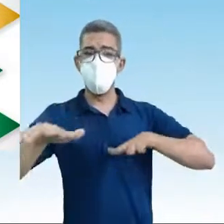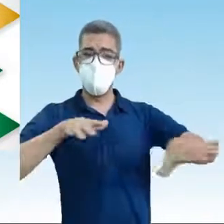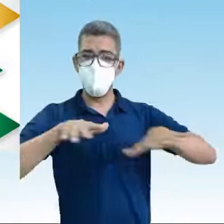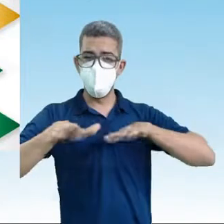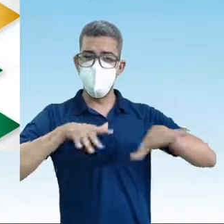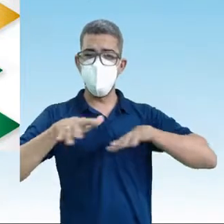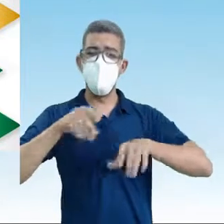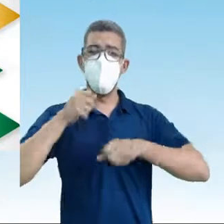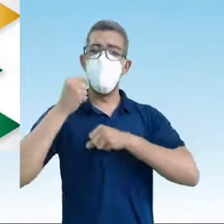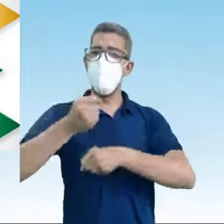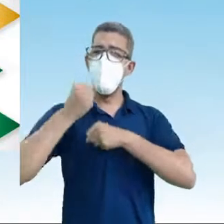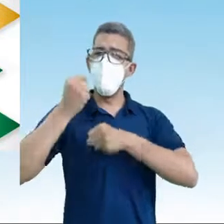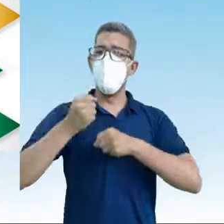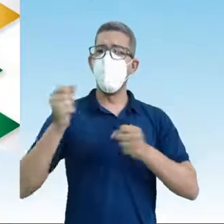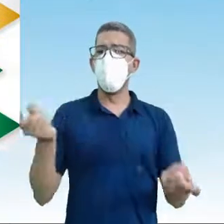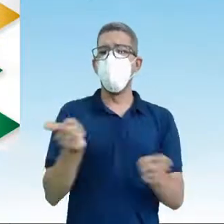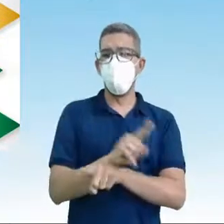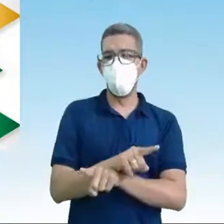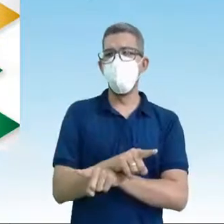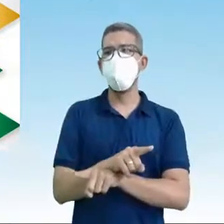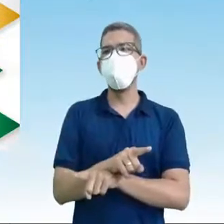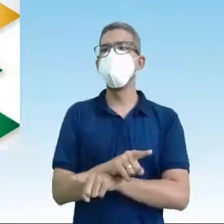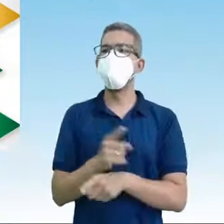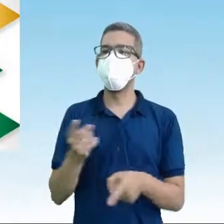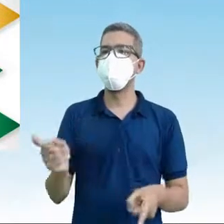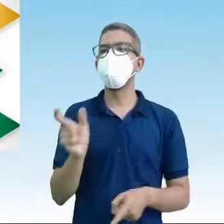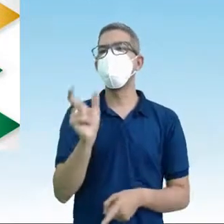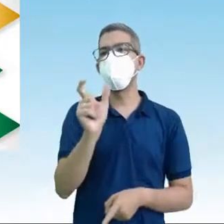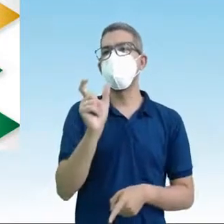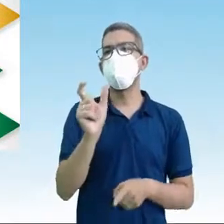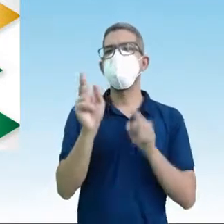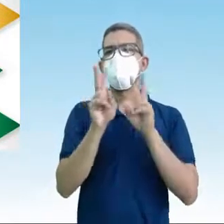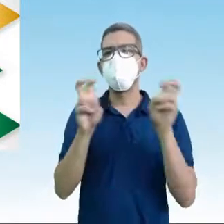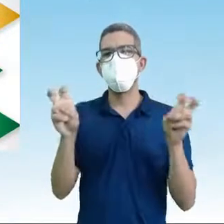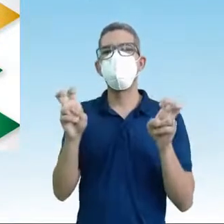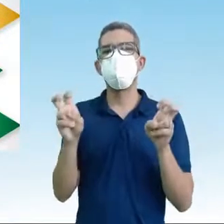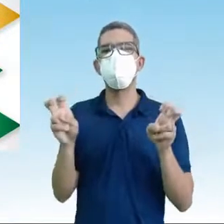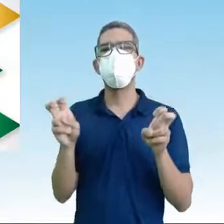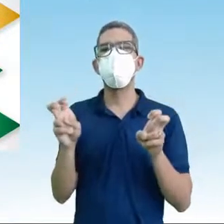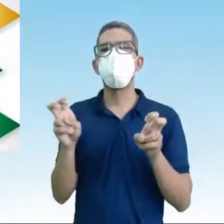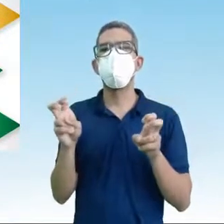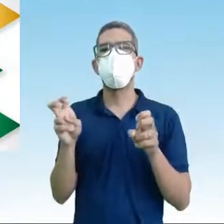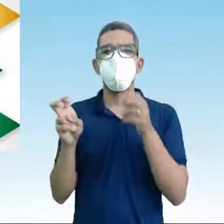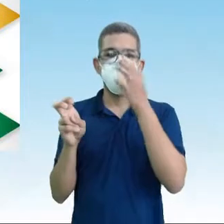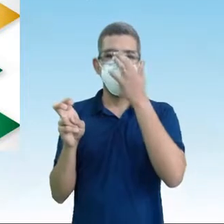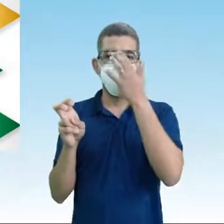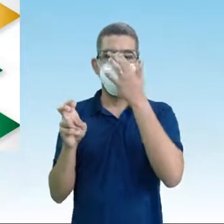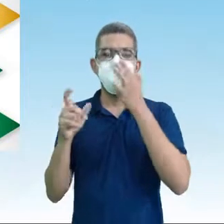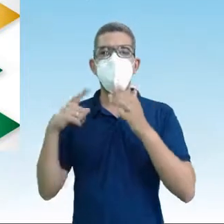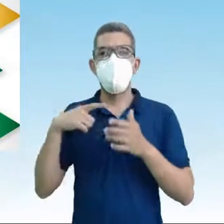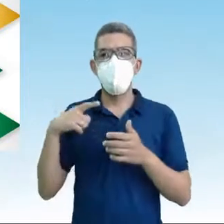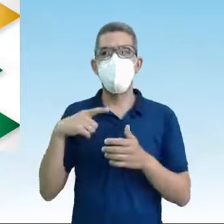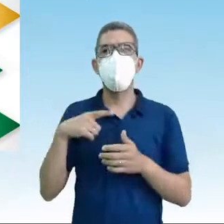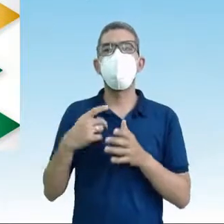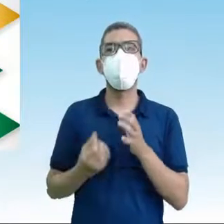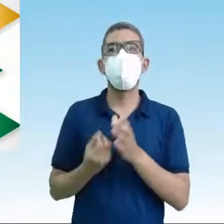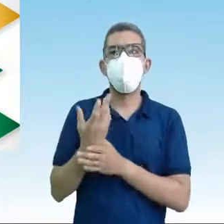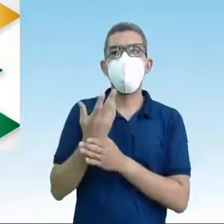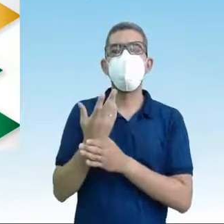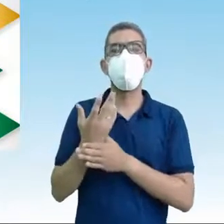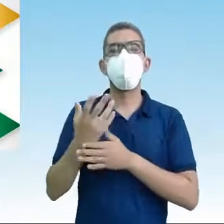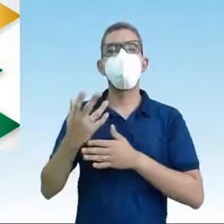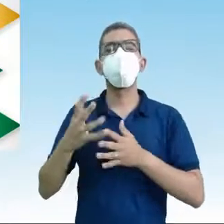contrariamente argumentam que o termo refugiado ambiental poderia gerar confusão